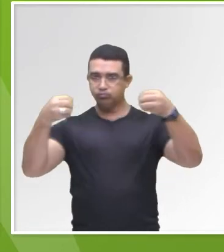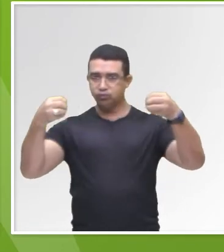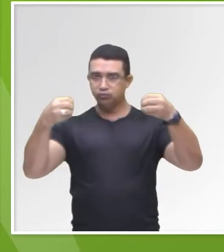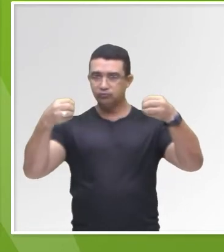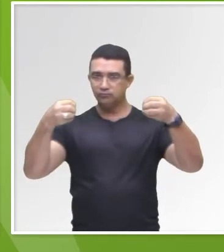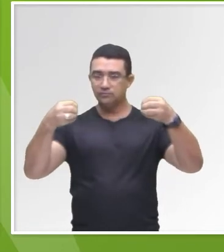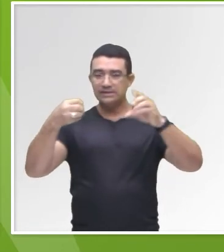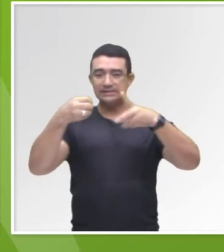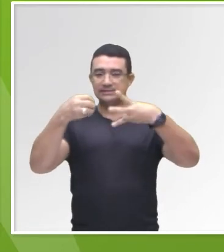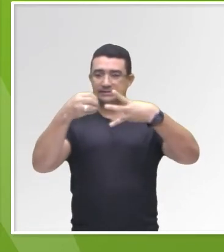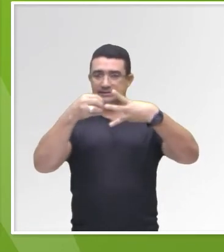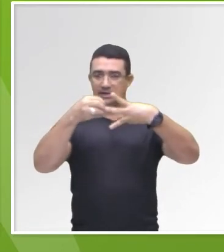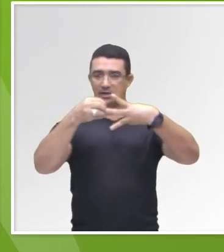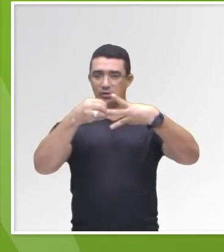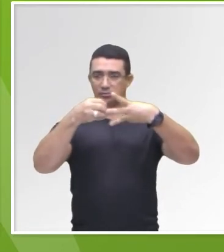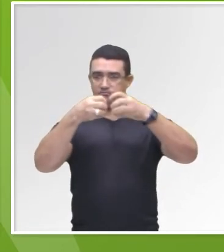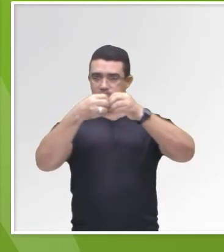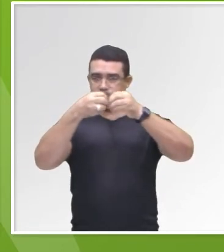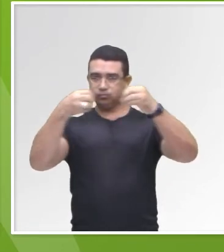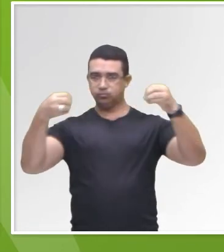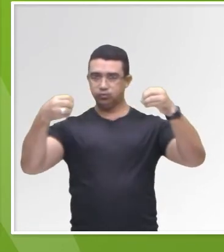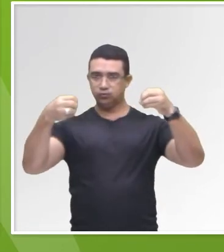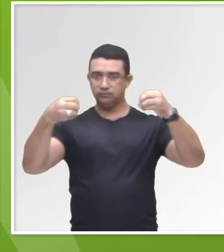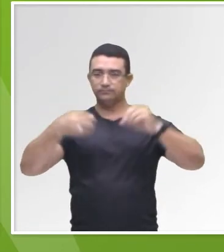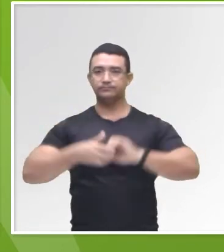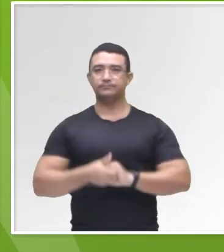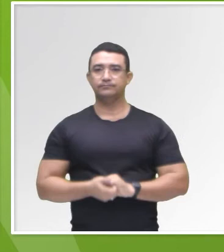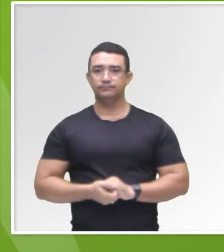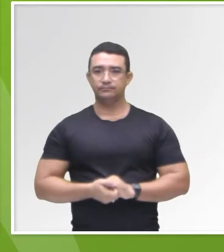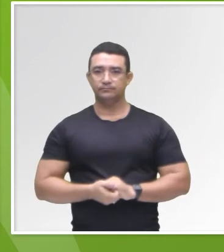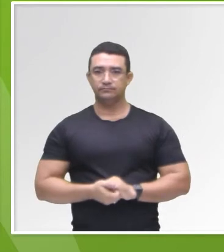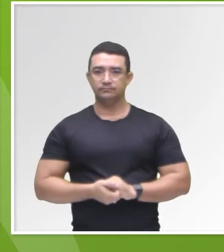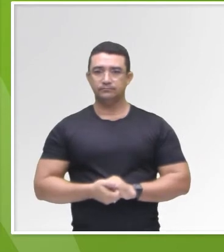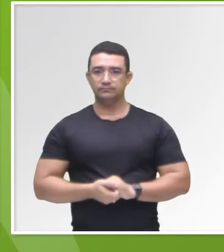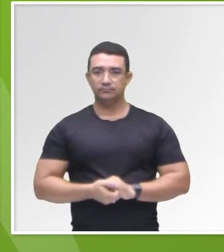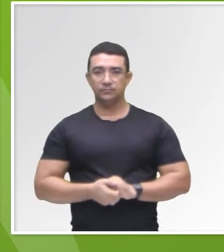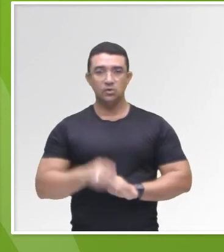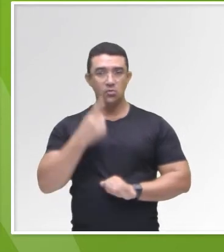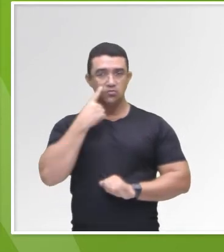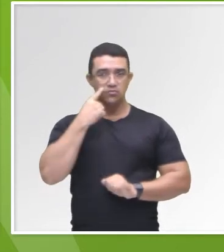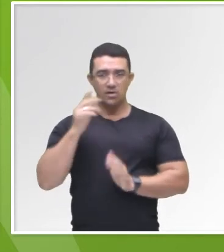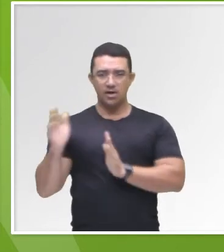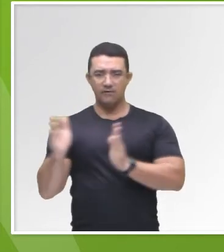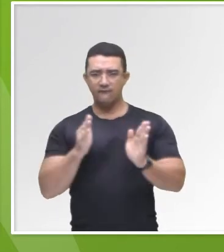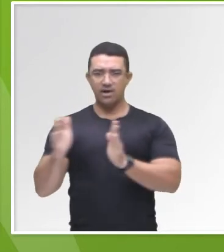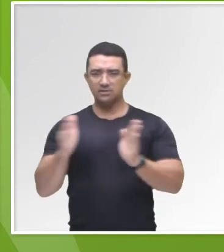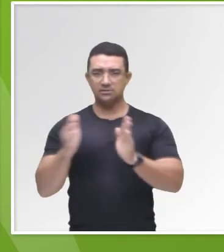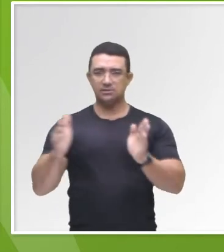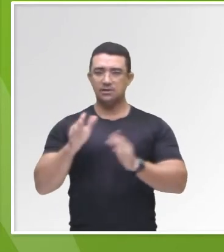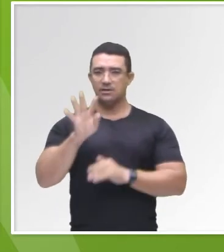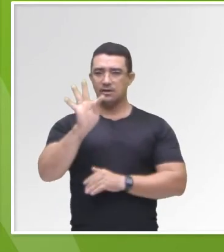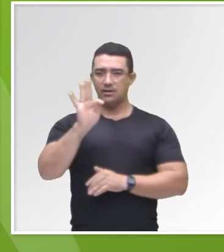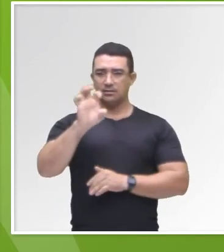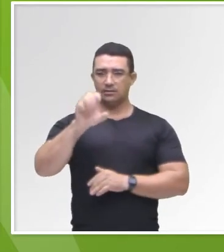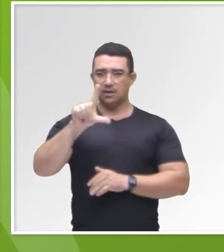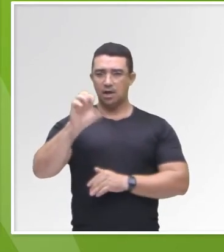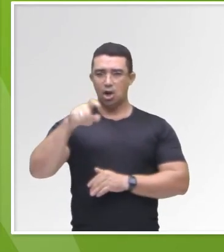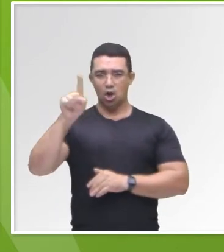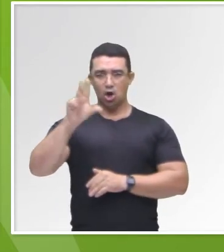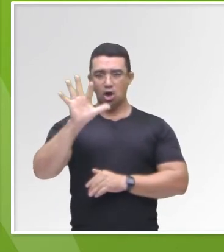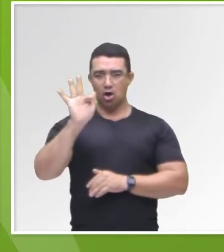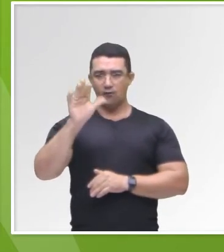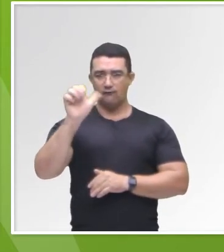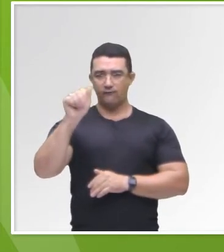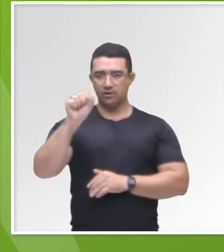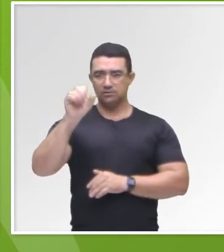olha aí na nossa imagem, a gente já tem aí a fase, né, da telófase, onde a célula